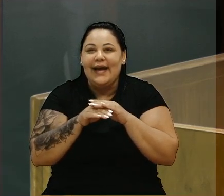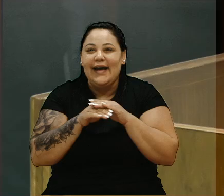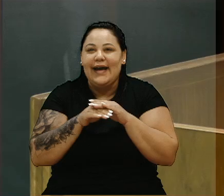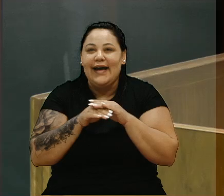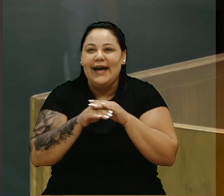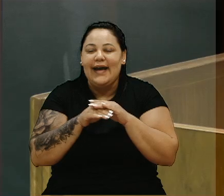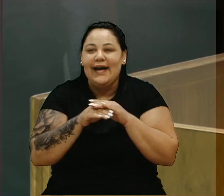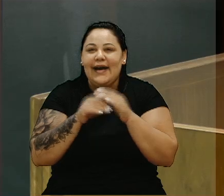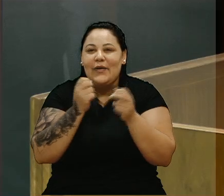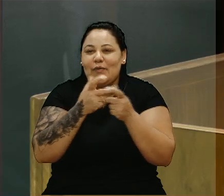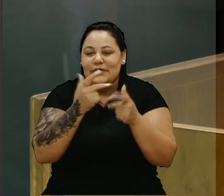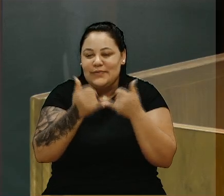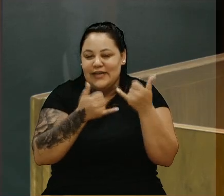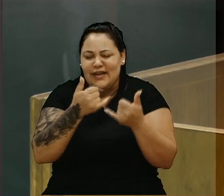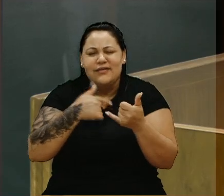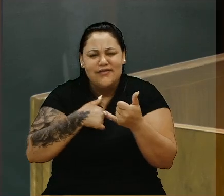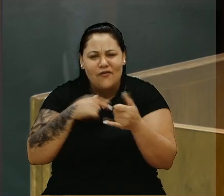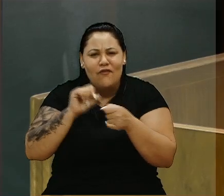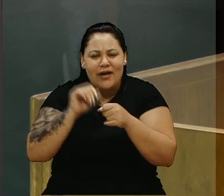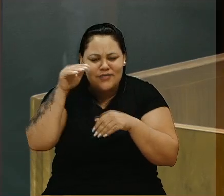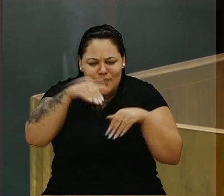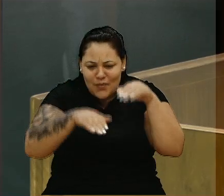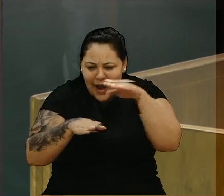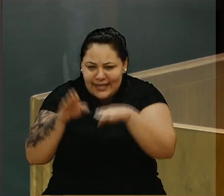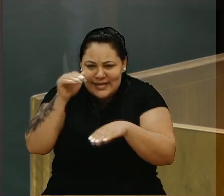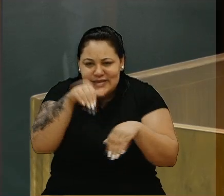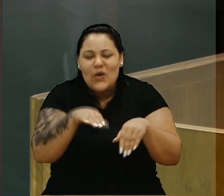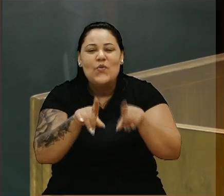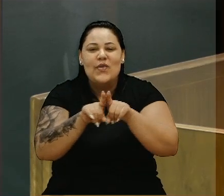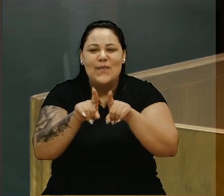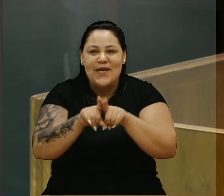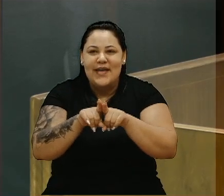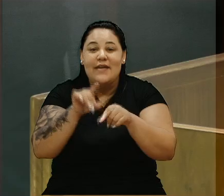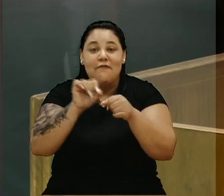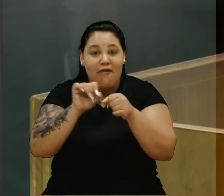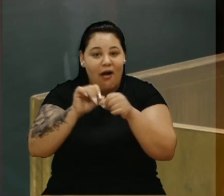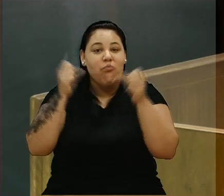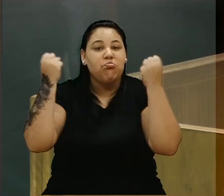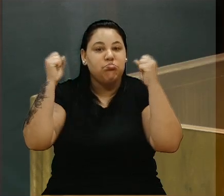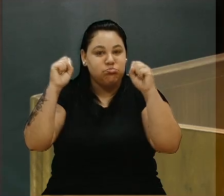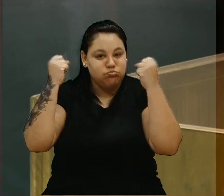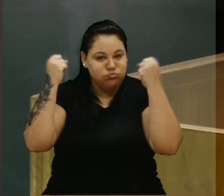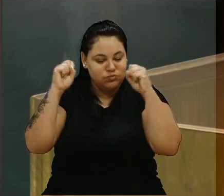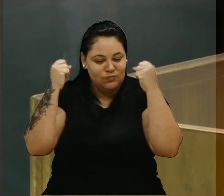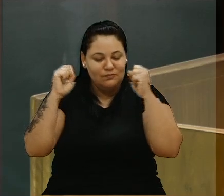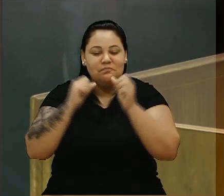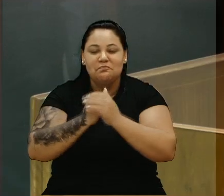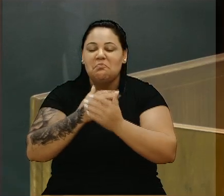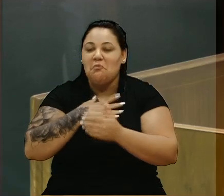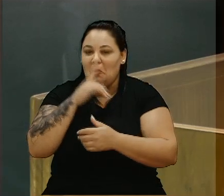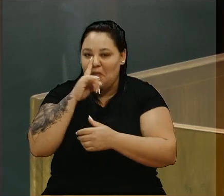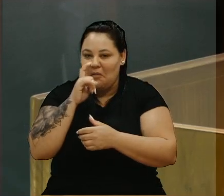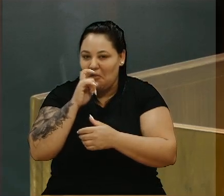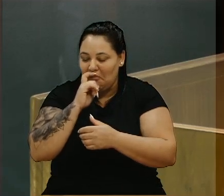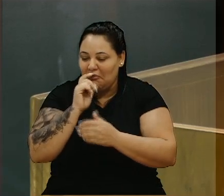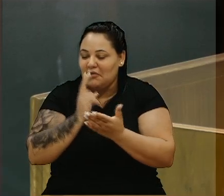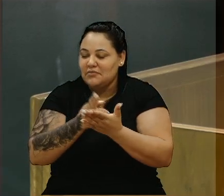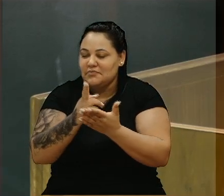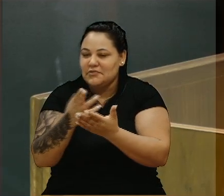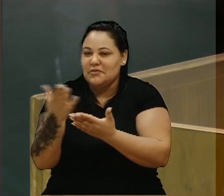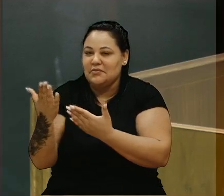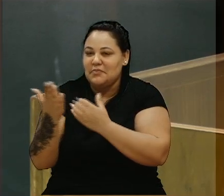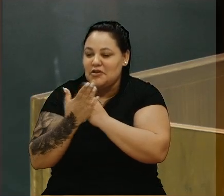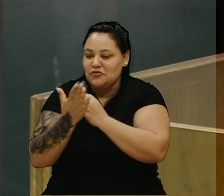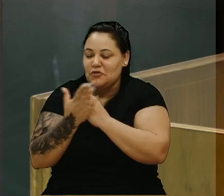natação desde pequenininho. E nossa também musculação. Os meus pais sempre me ajudaram muito a me